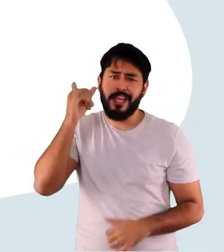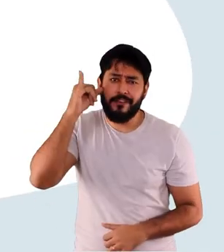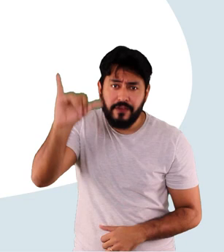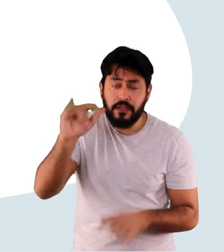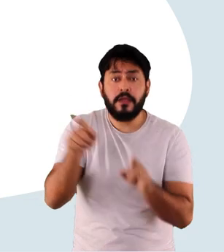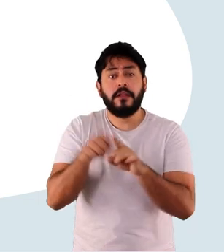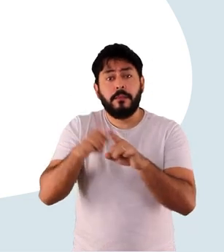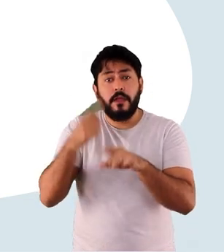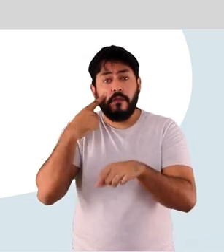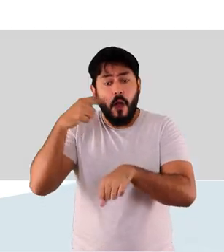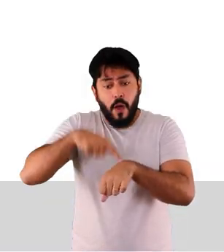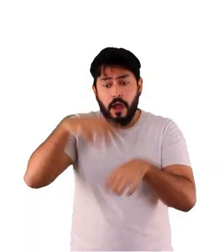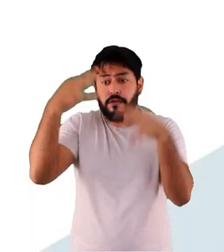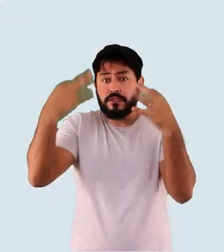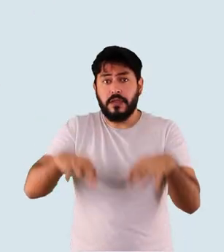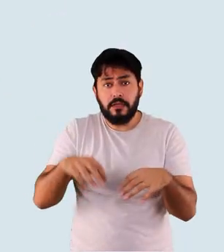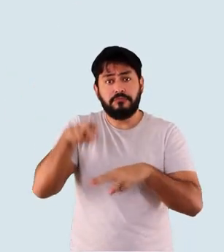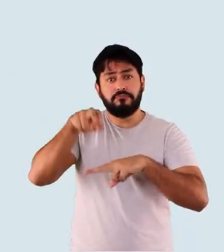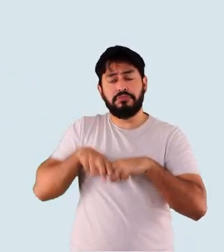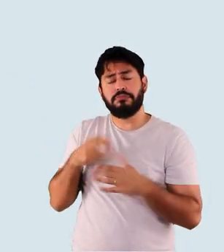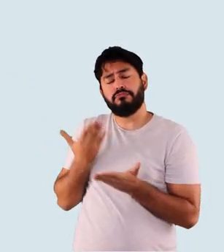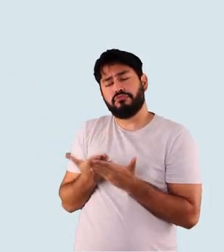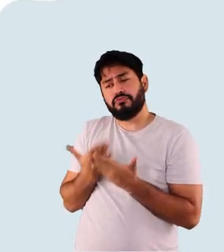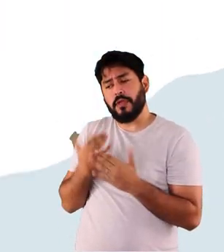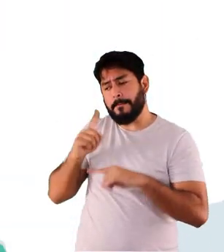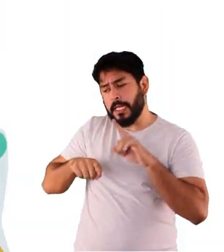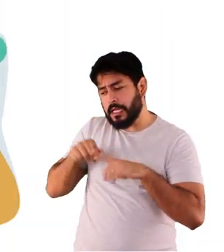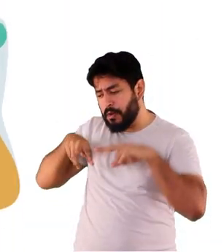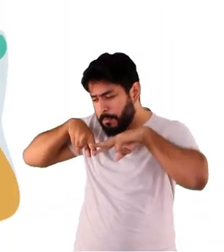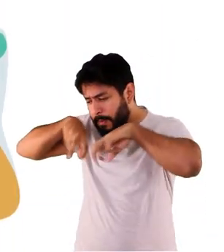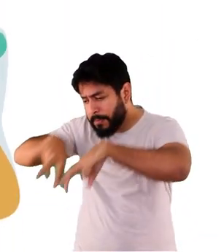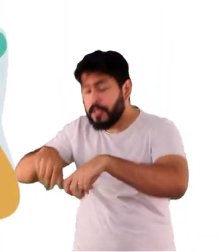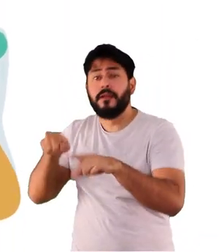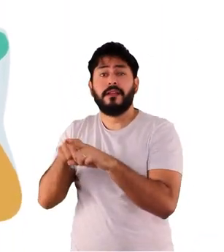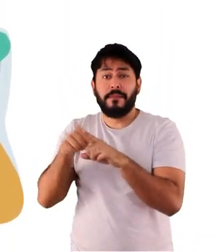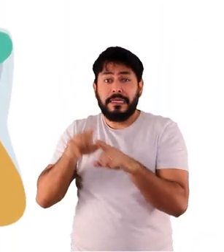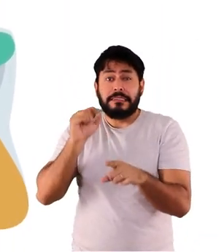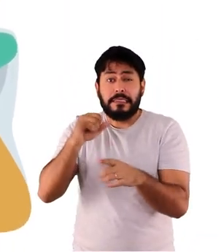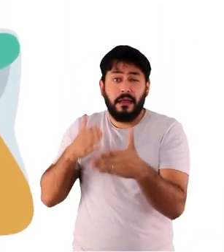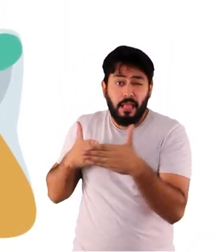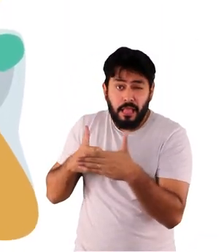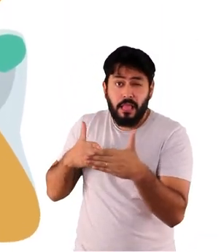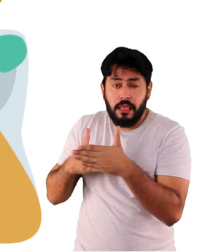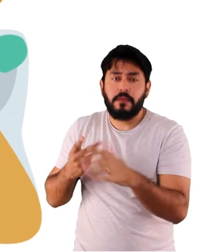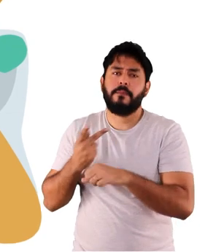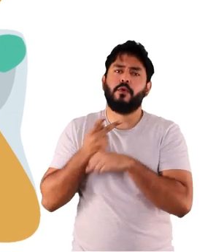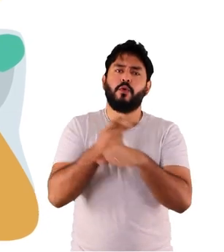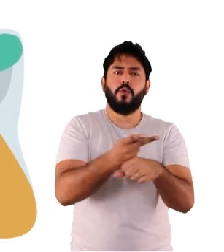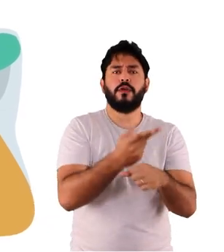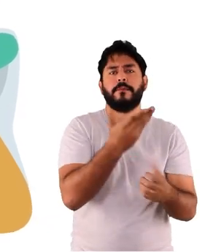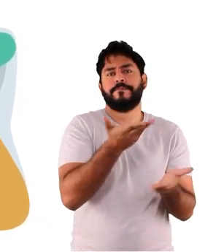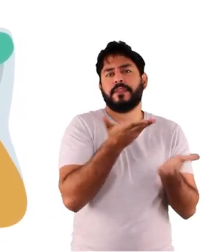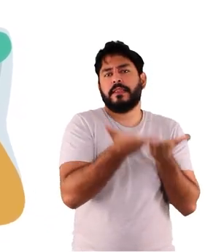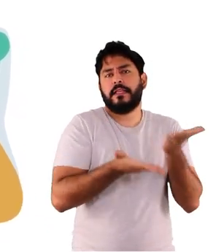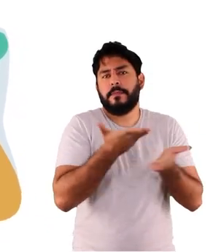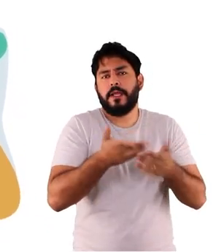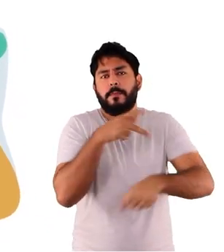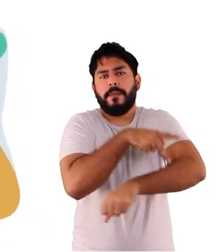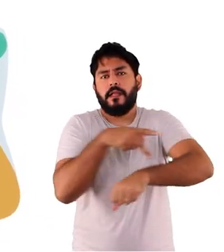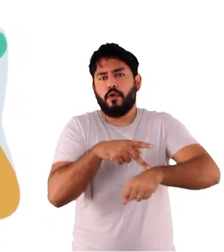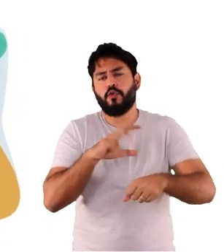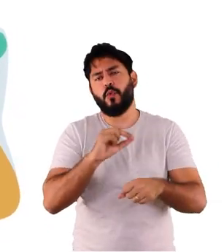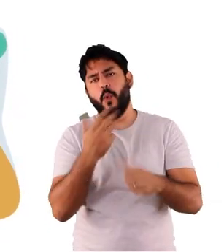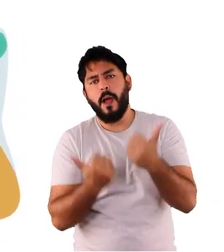para estudar e acessar os materiais. Qualquer dificuldade, procure o atendimento pedagógico ou de apoio ao ensino do seu